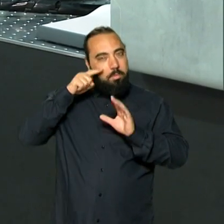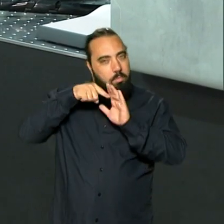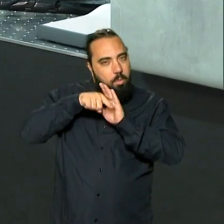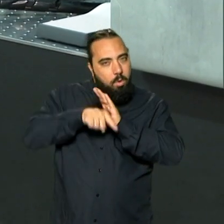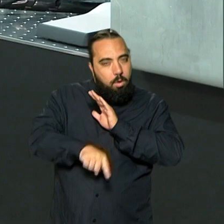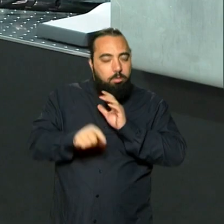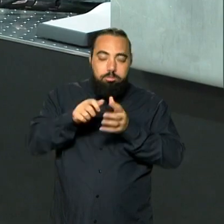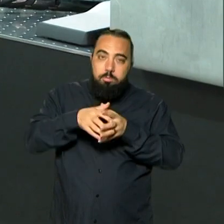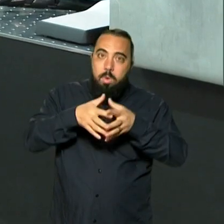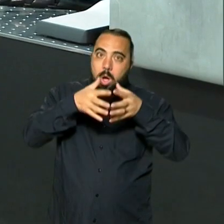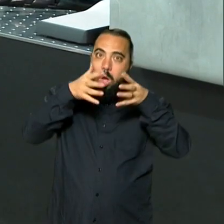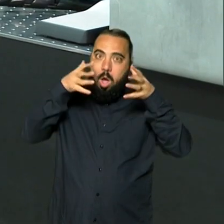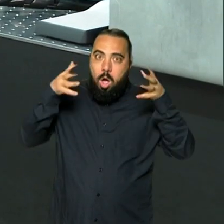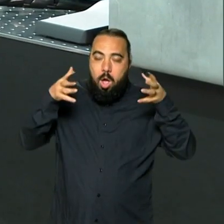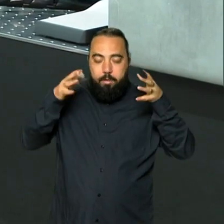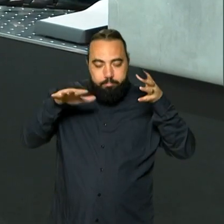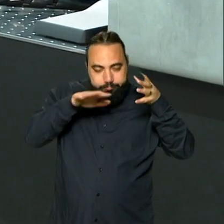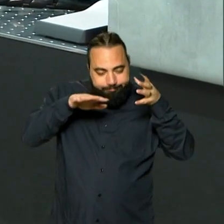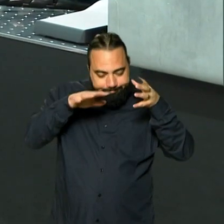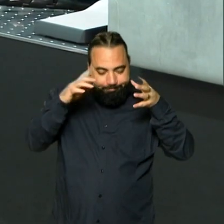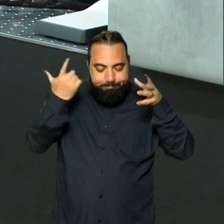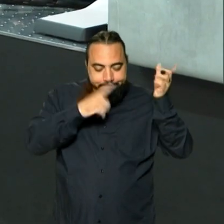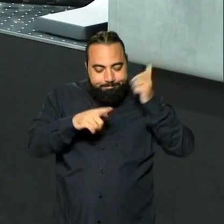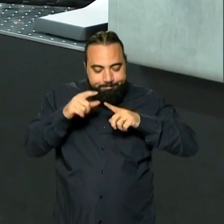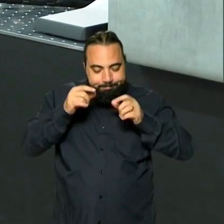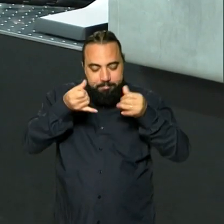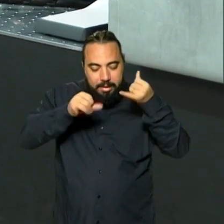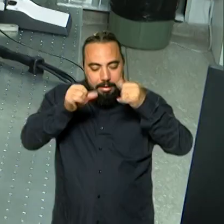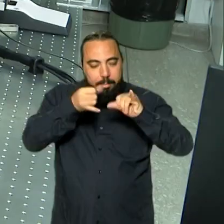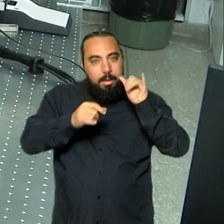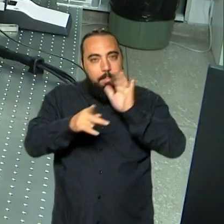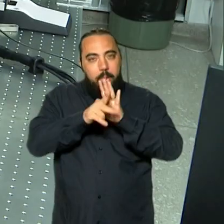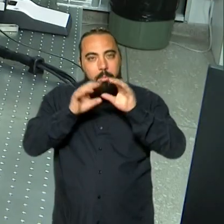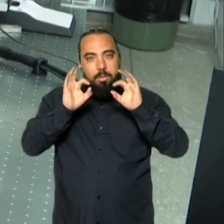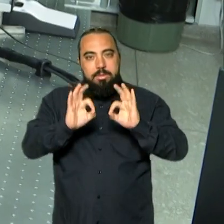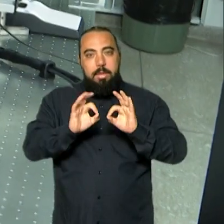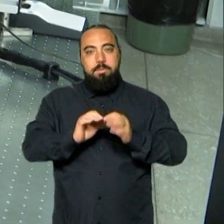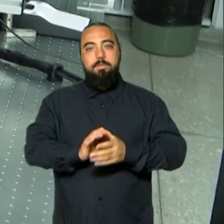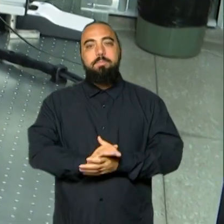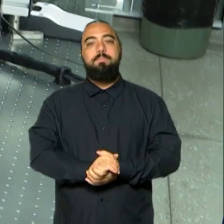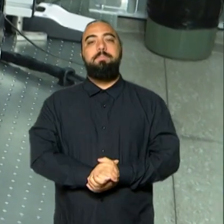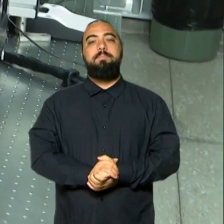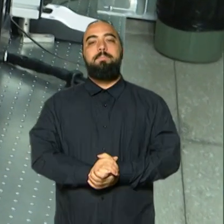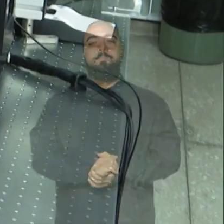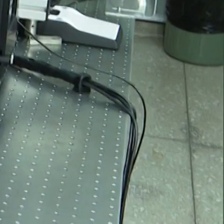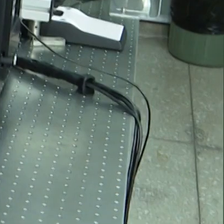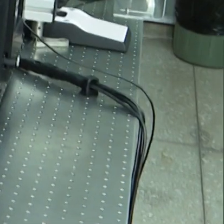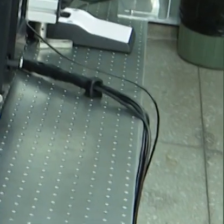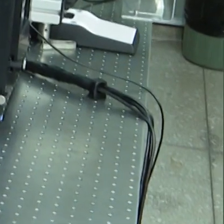Raman que nos dá a constituição química daquela amostra.